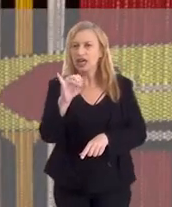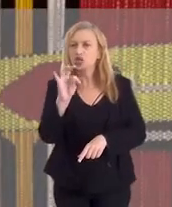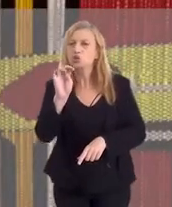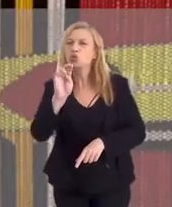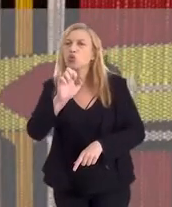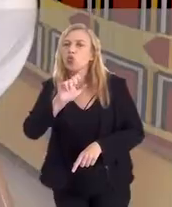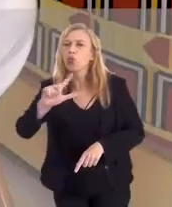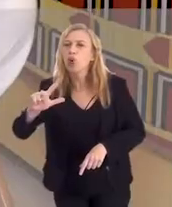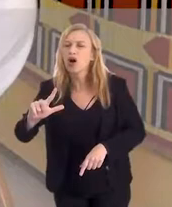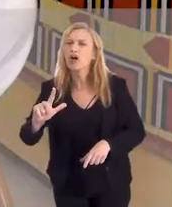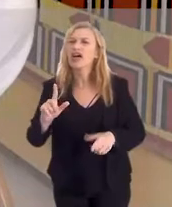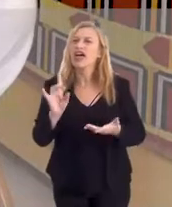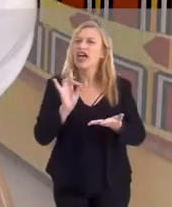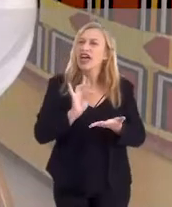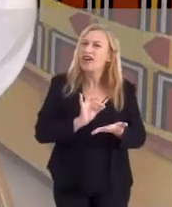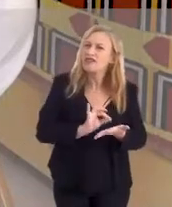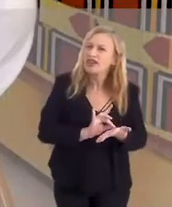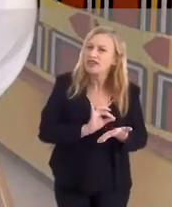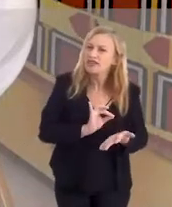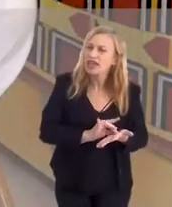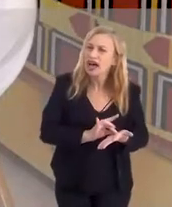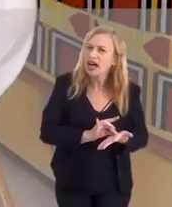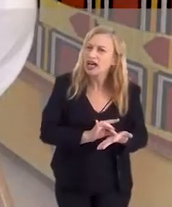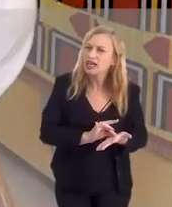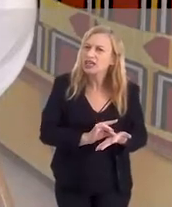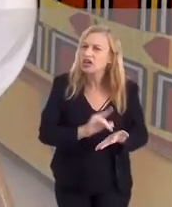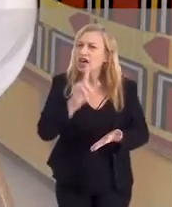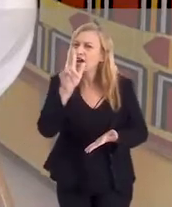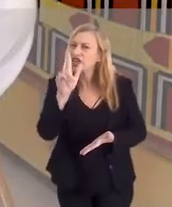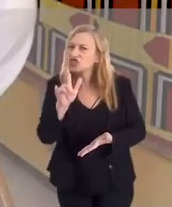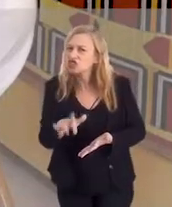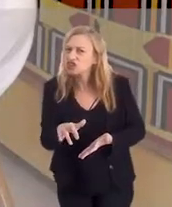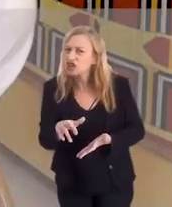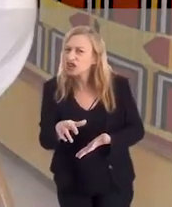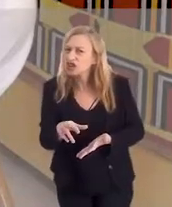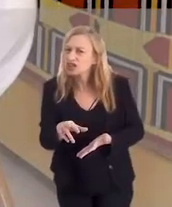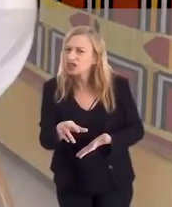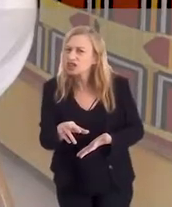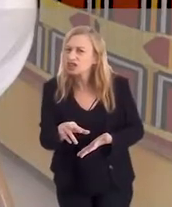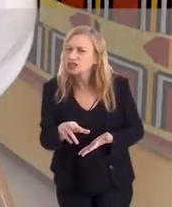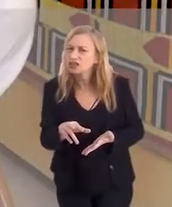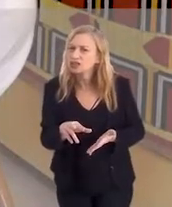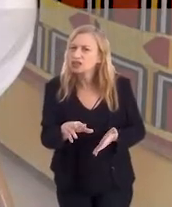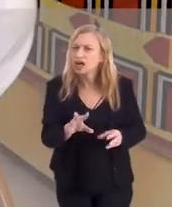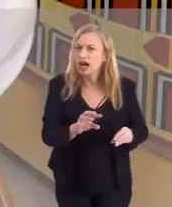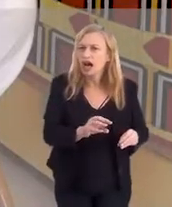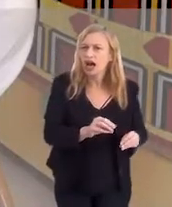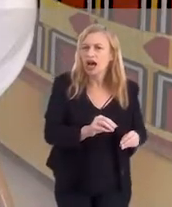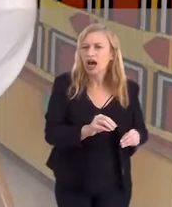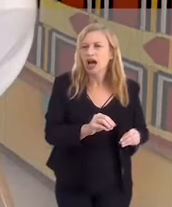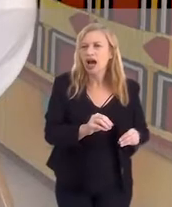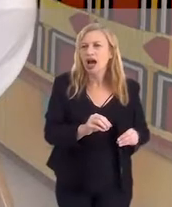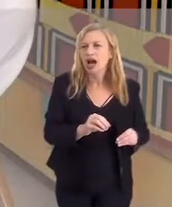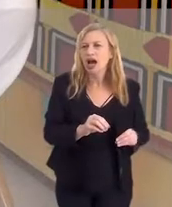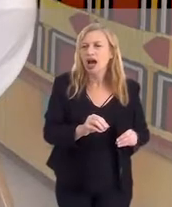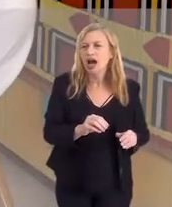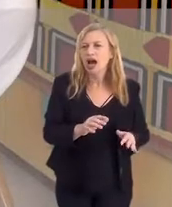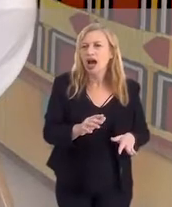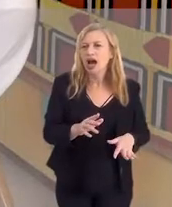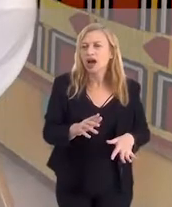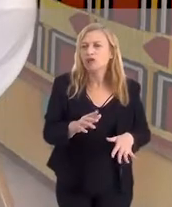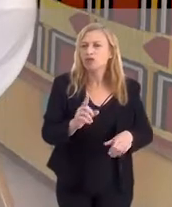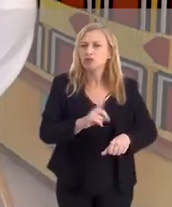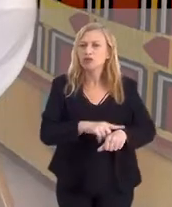ritual. Também. É verdade que é diferente a passagem de uma pessoa com